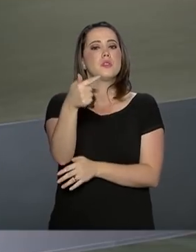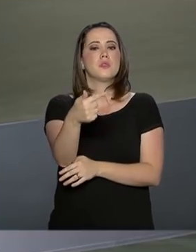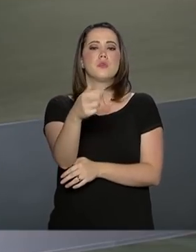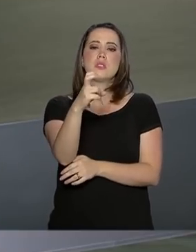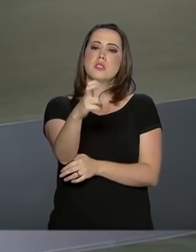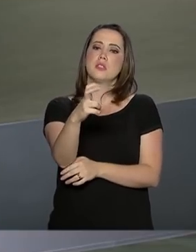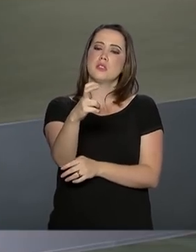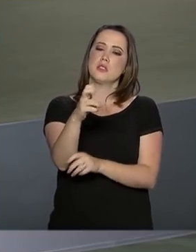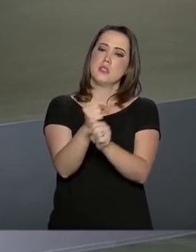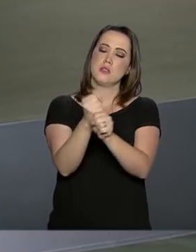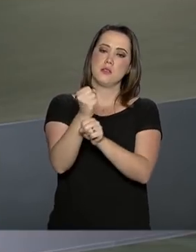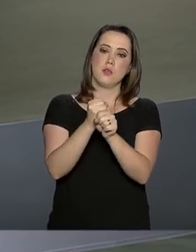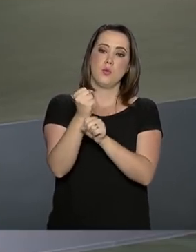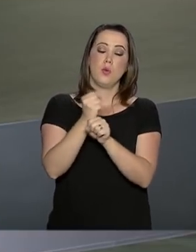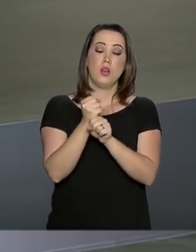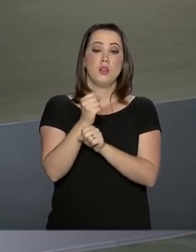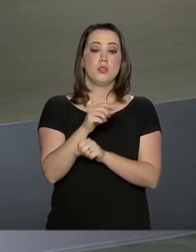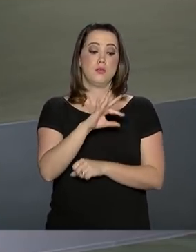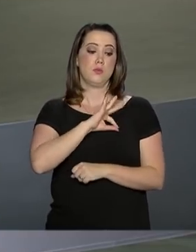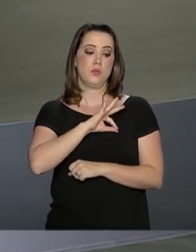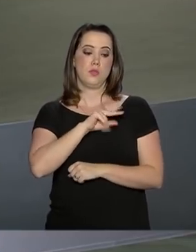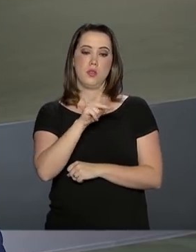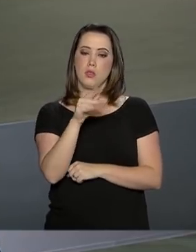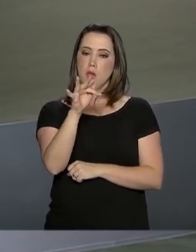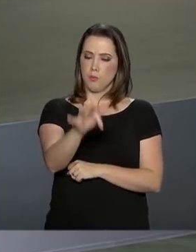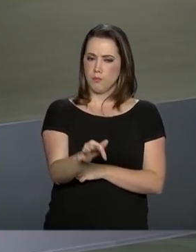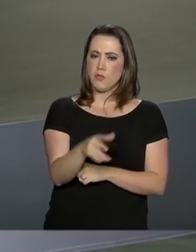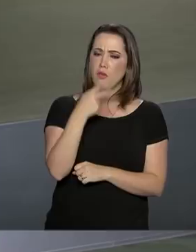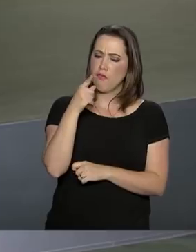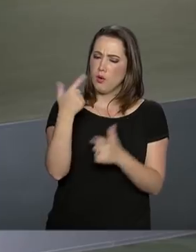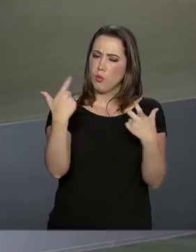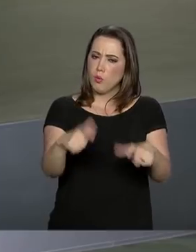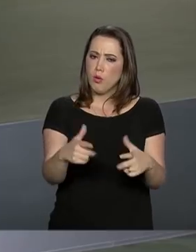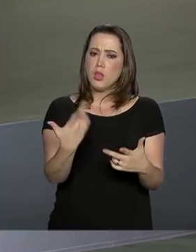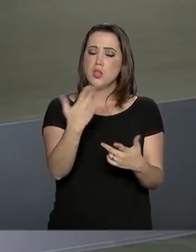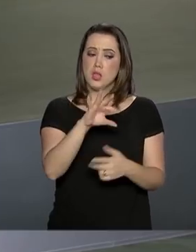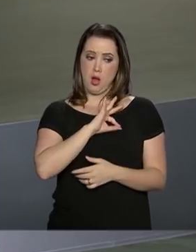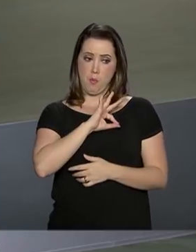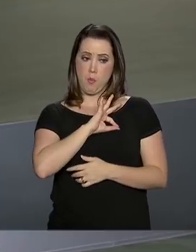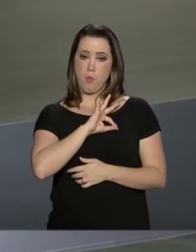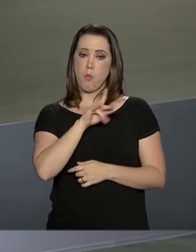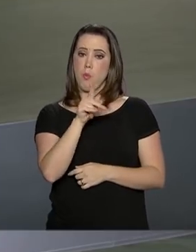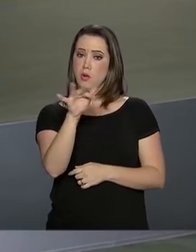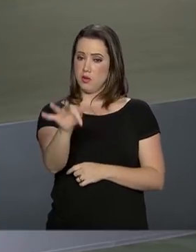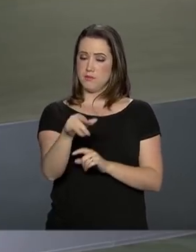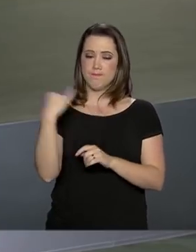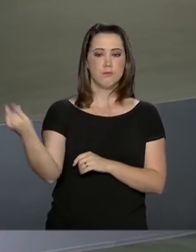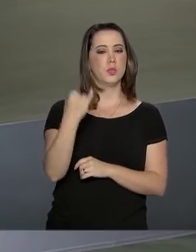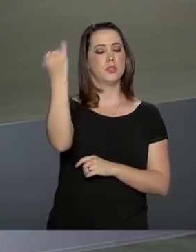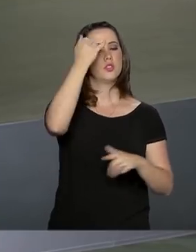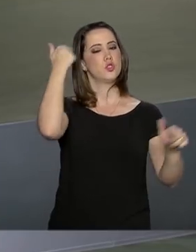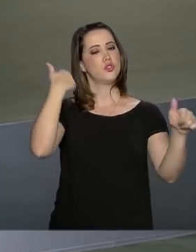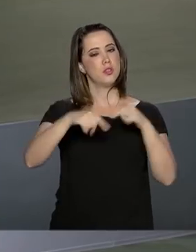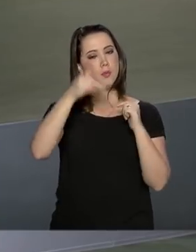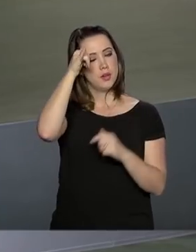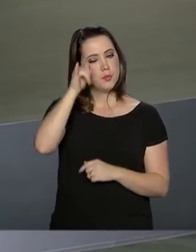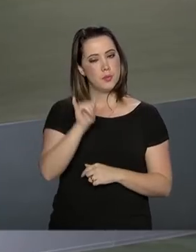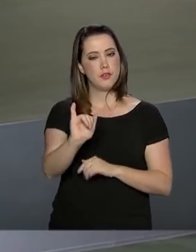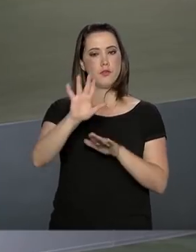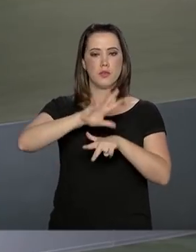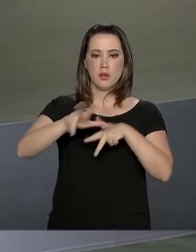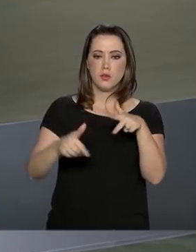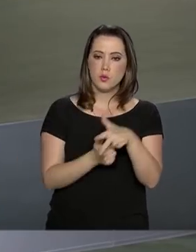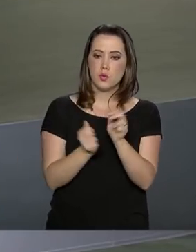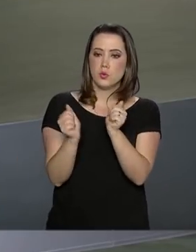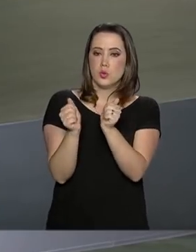75 anos da Polícia Federal. Disse que a instituição cumpre um importante trabalho no combate à corrupção.